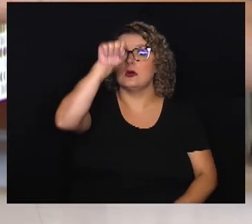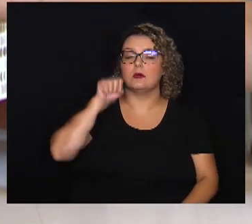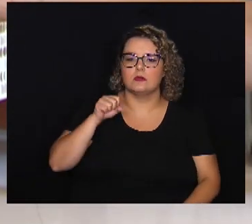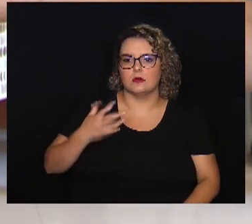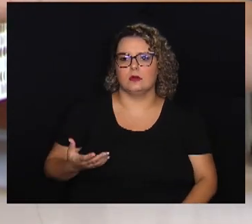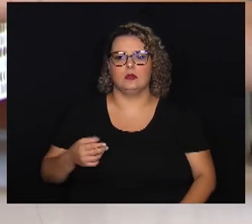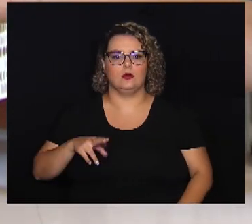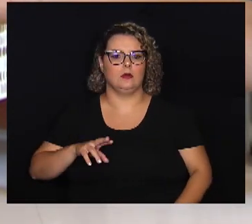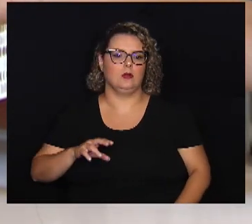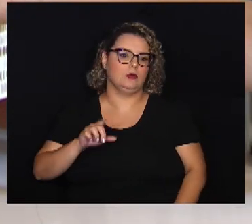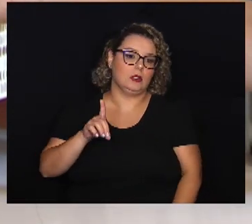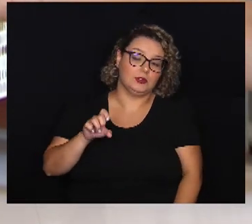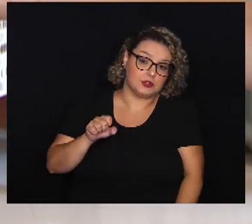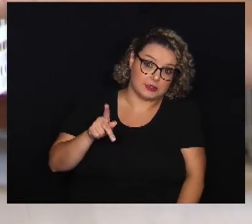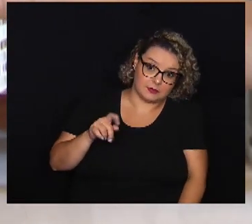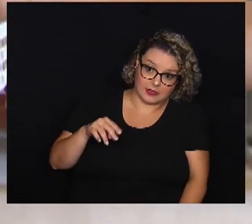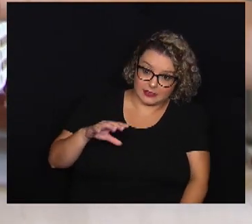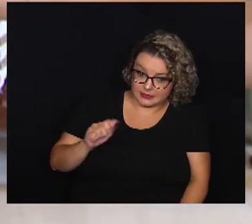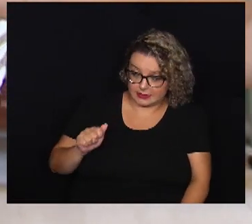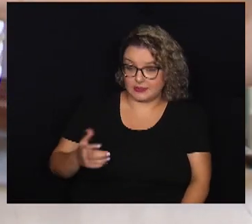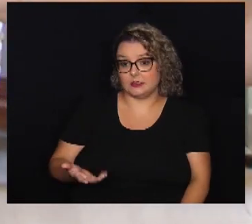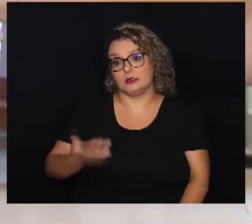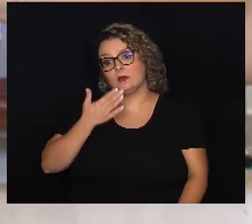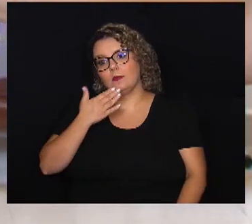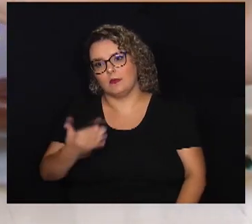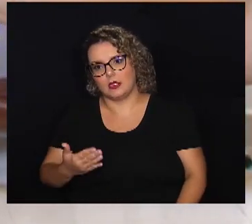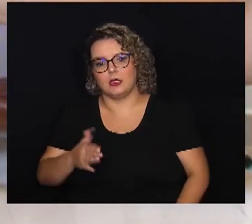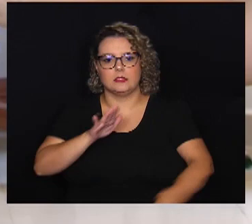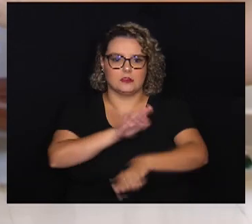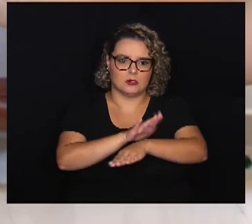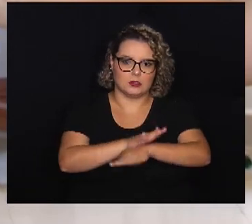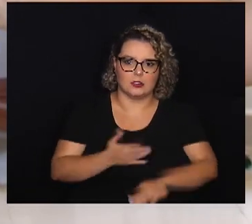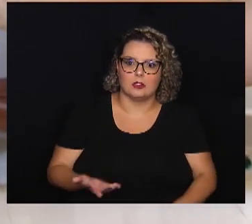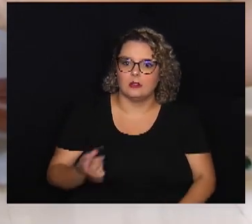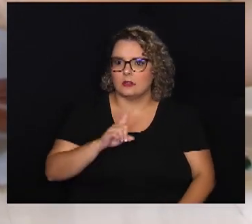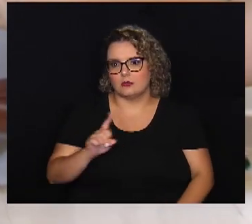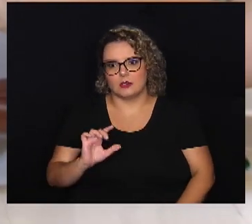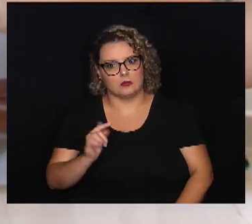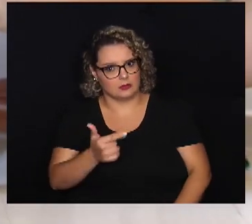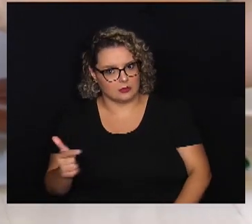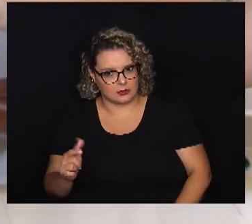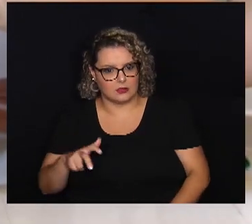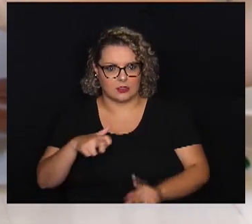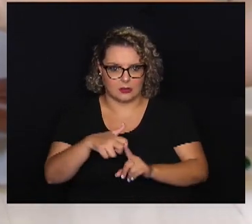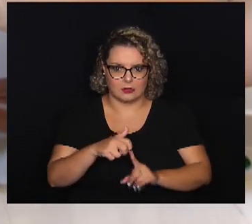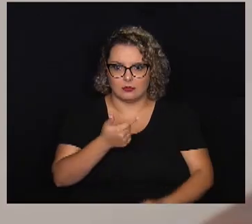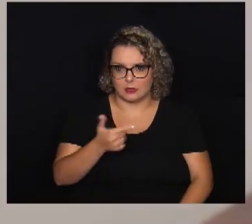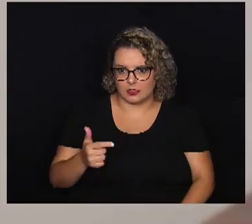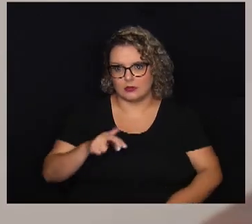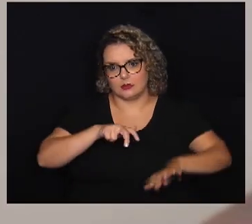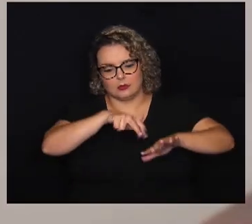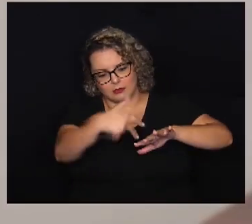ou na despensa. Então, a gente sempre orienta que chame, que peça ajuda para que não ocorra nenhum acidente, para que não caia da escada, por